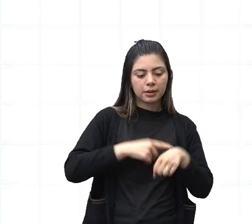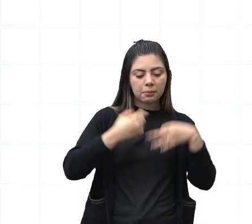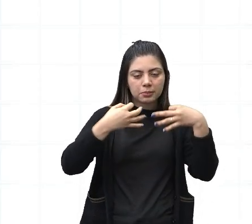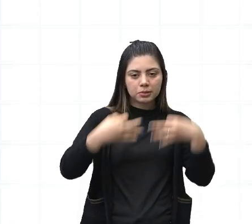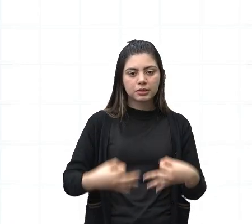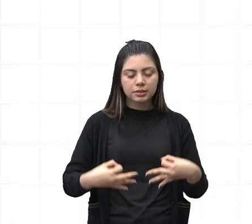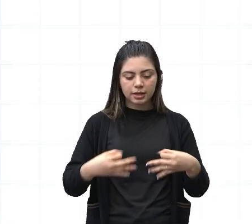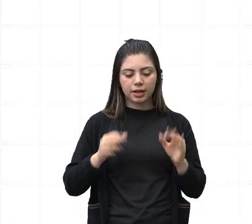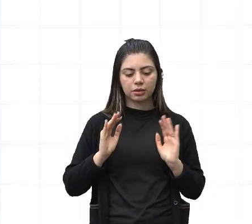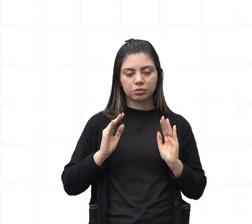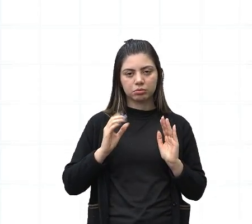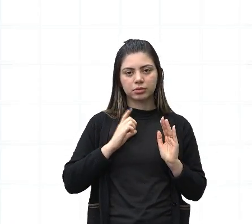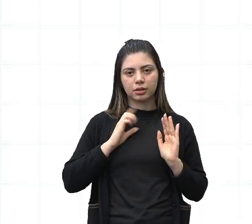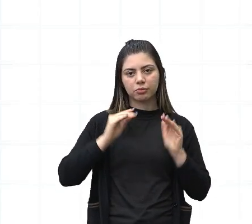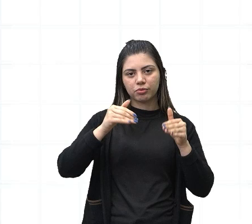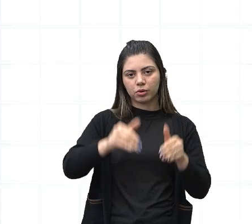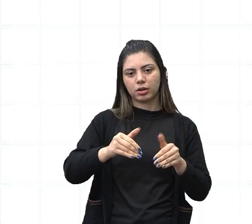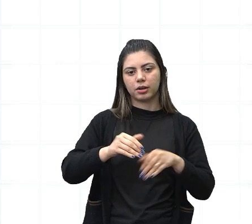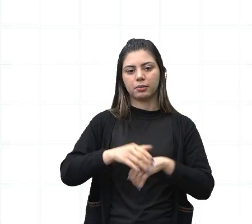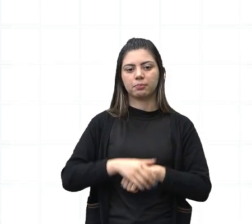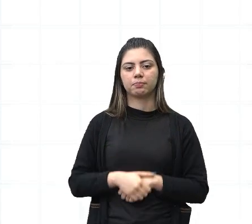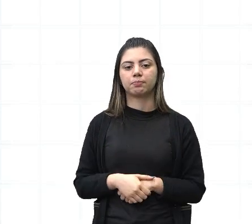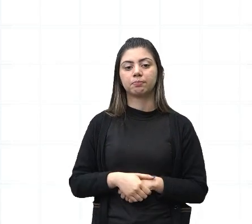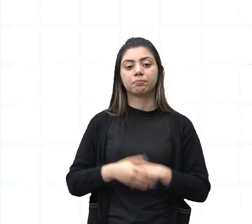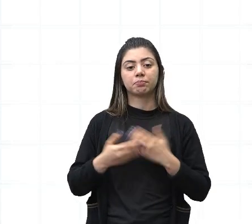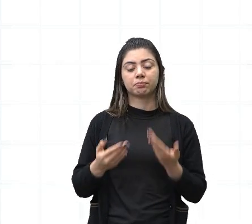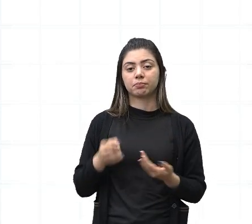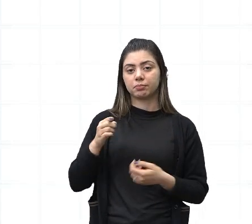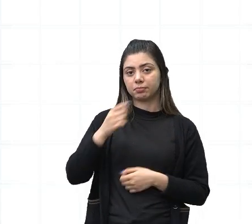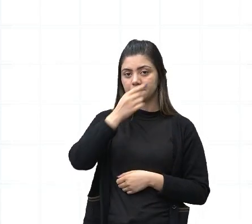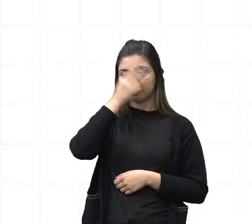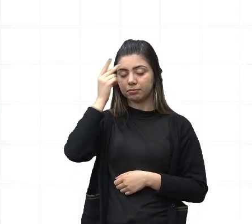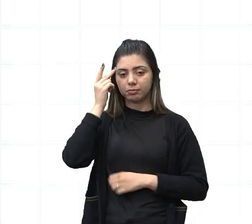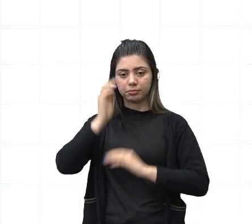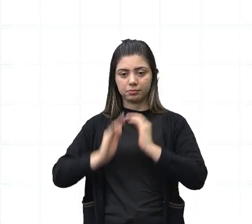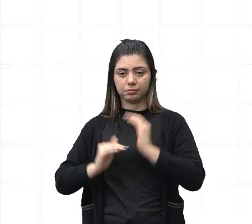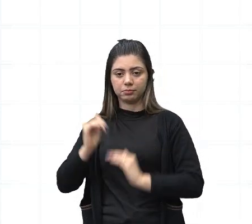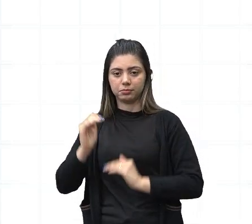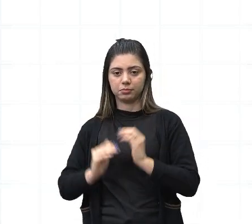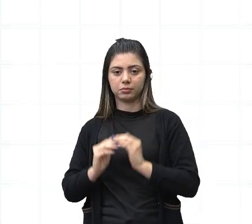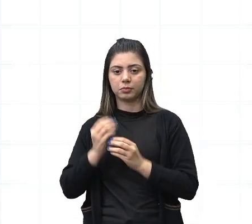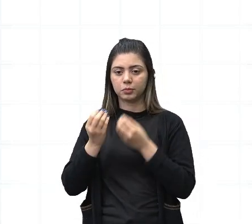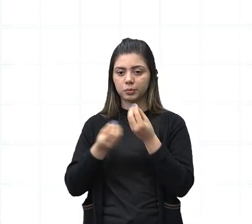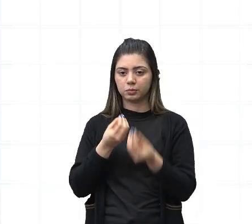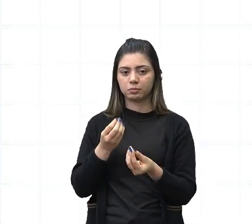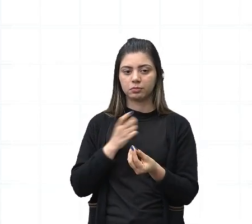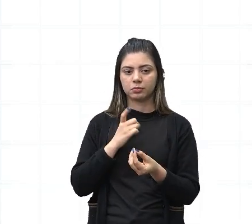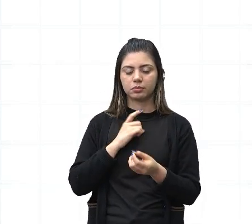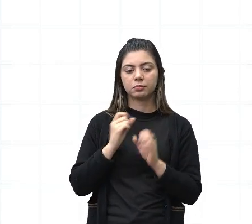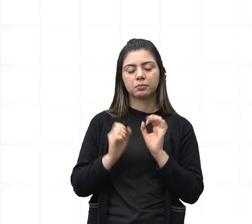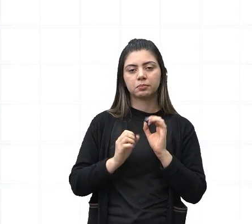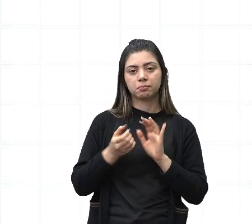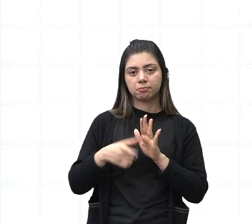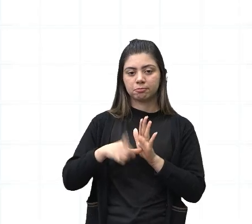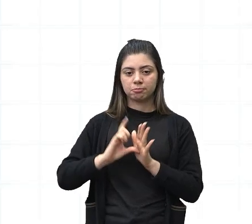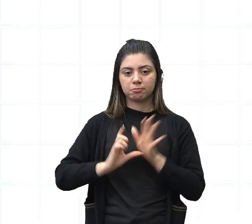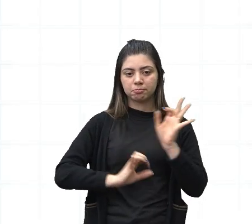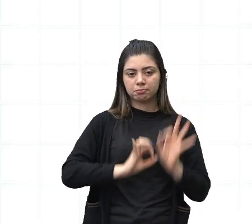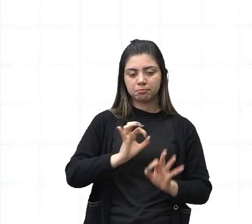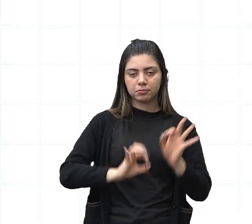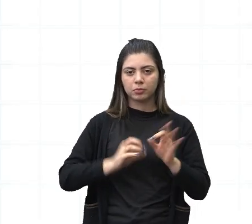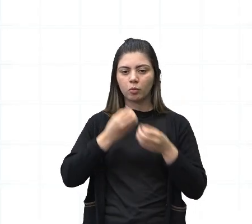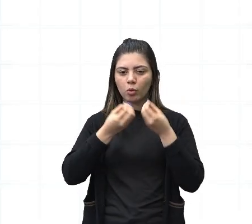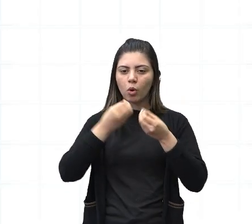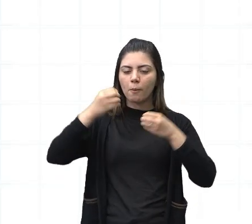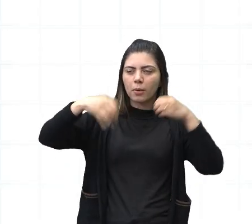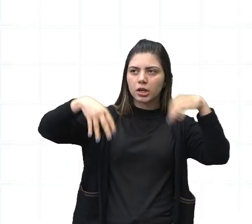pelo diretor do espetáculo. O iluminador é aquele que concebe e planeja a colocação